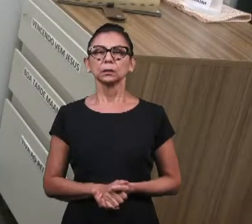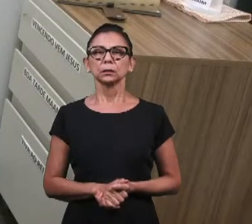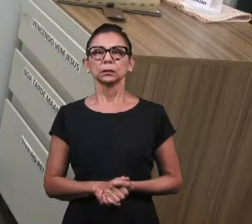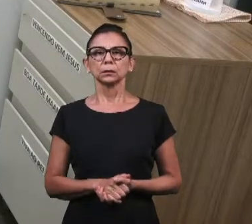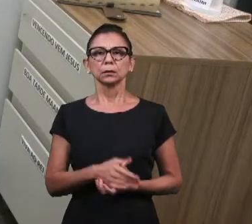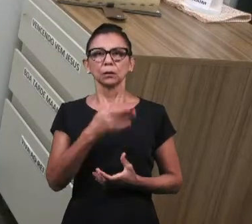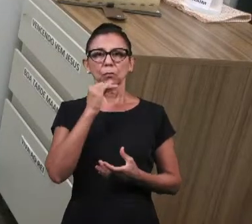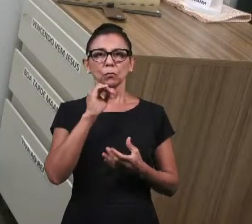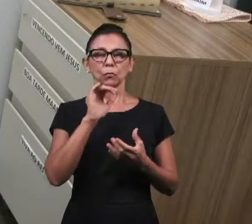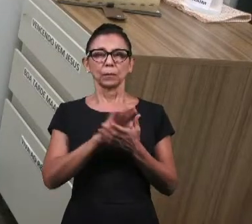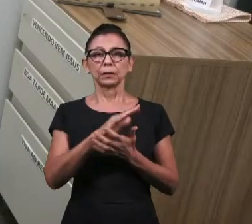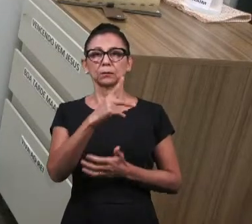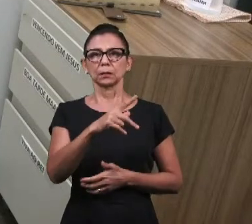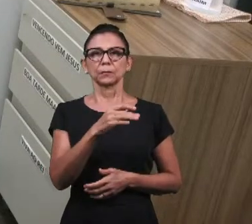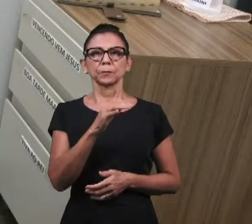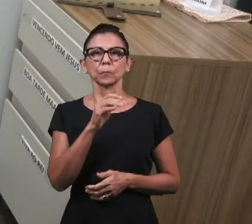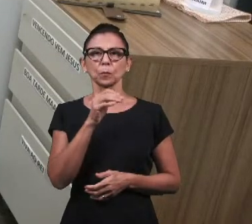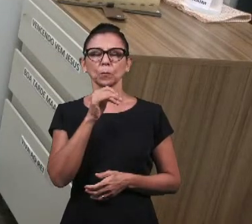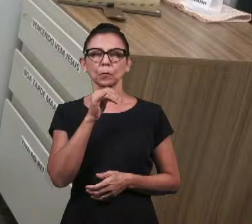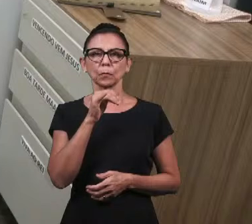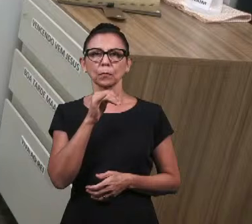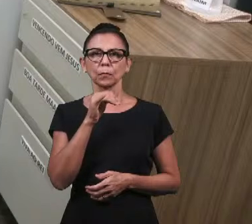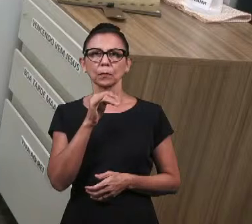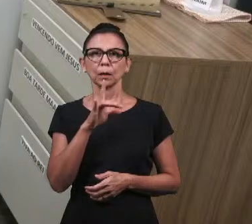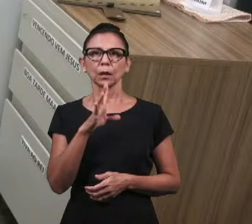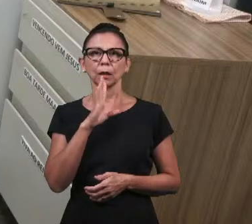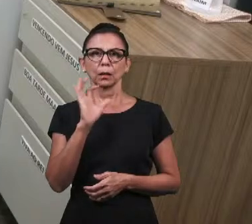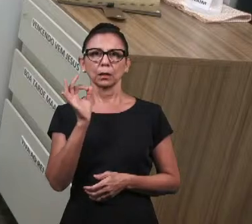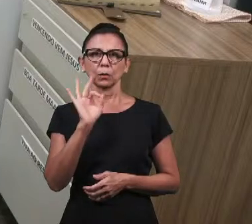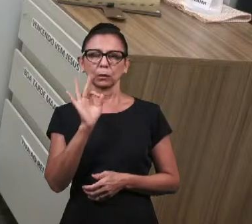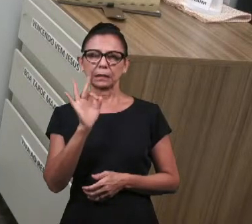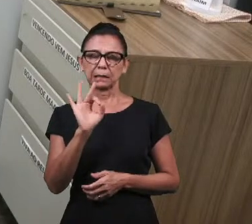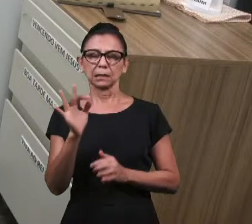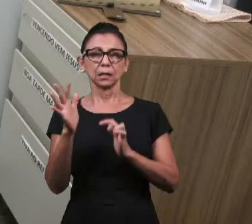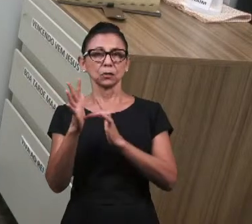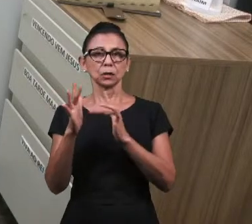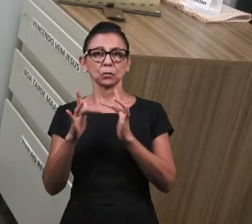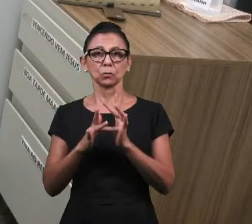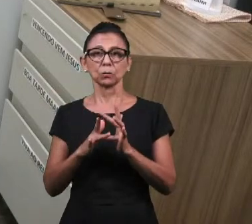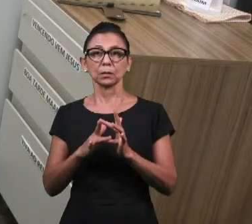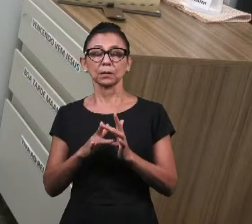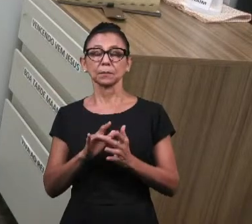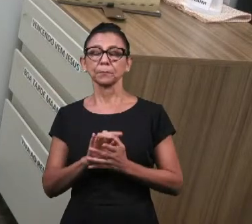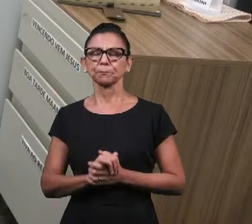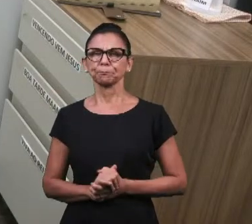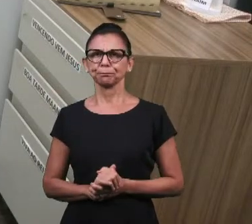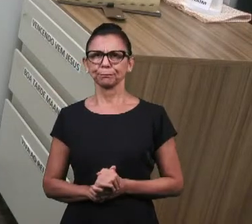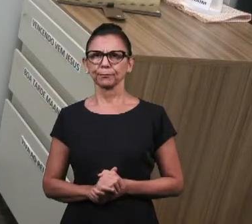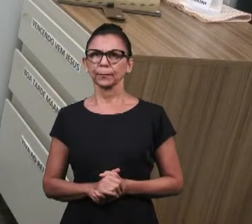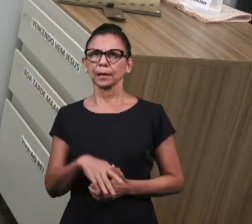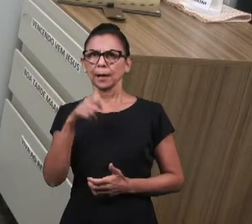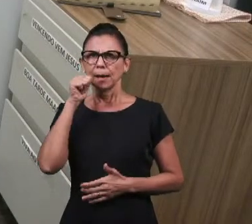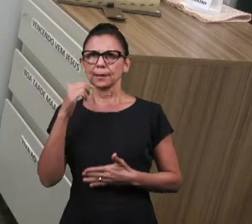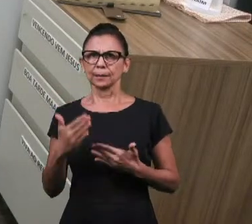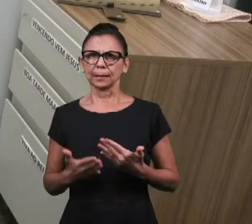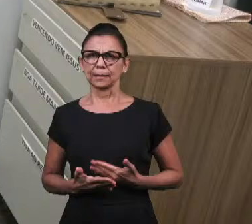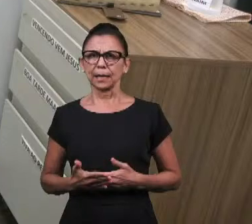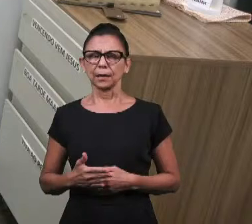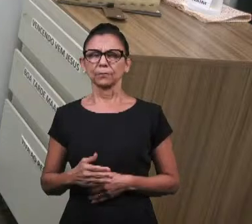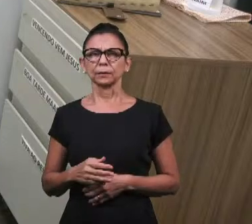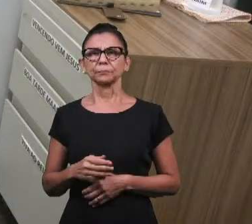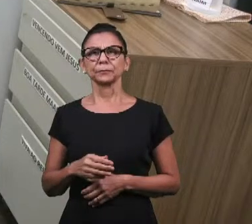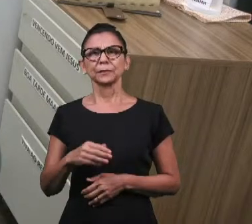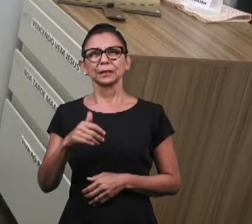Jesus e nem os filhos. E essa irmã, durante 15 anos, sozinha, durante 15